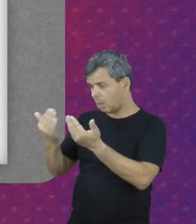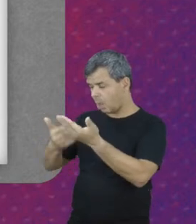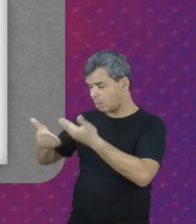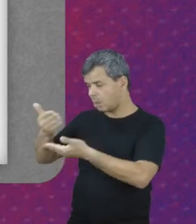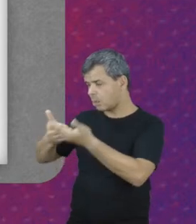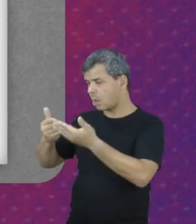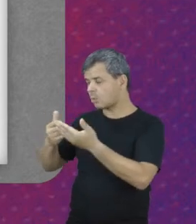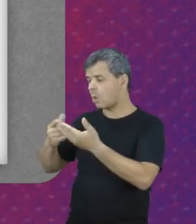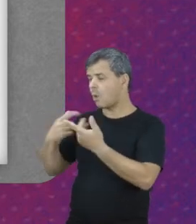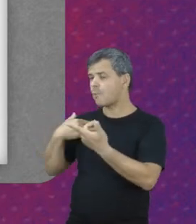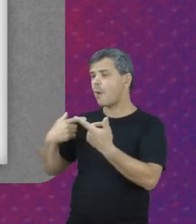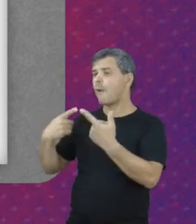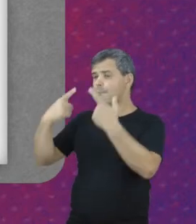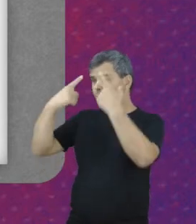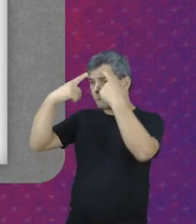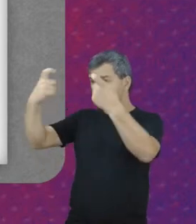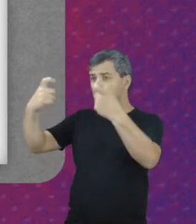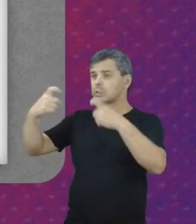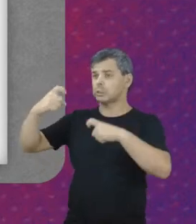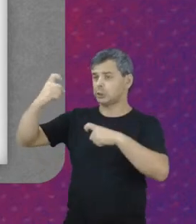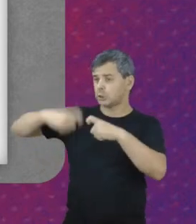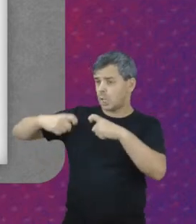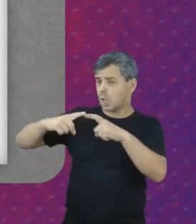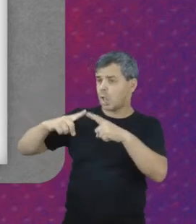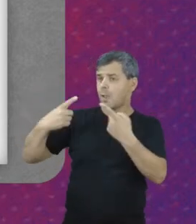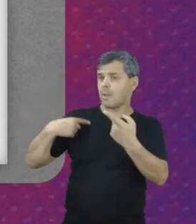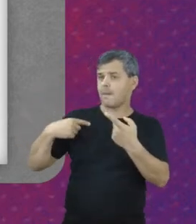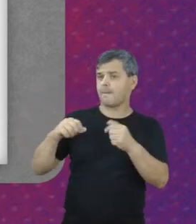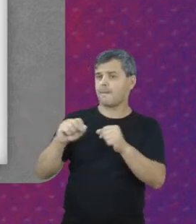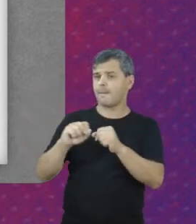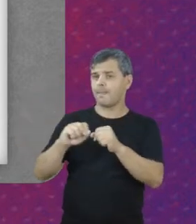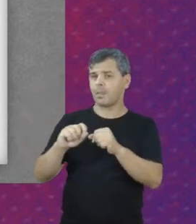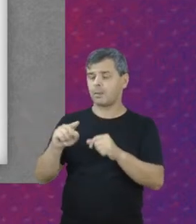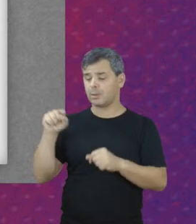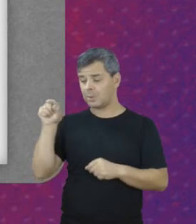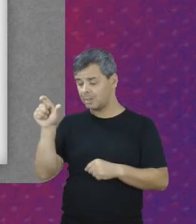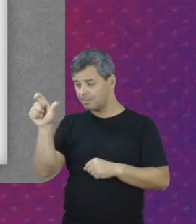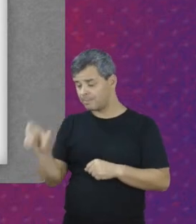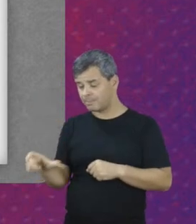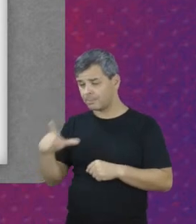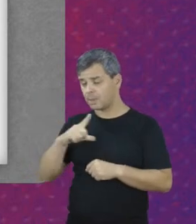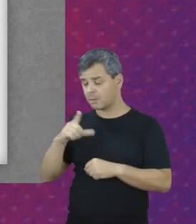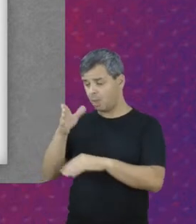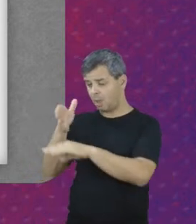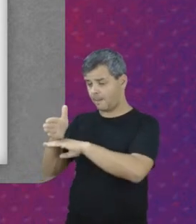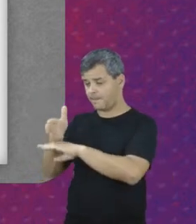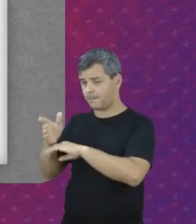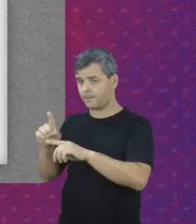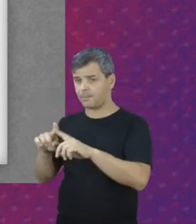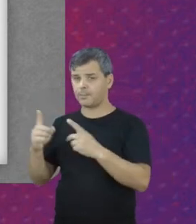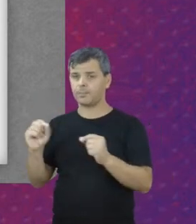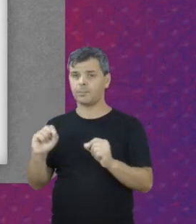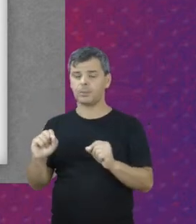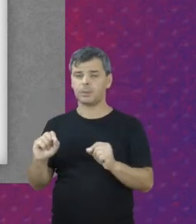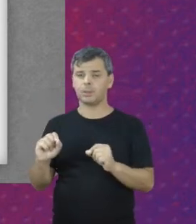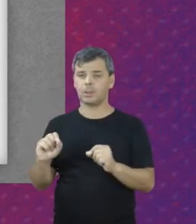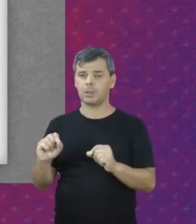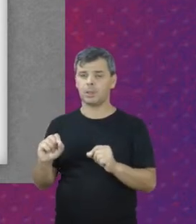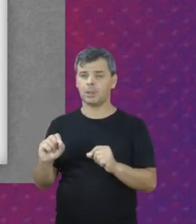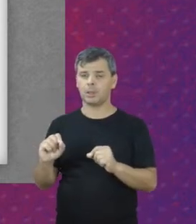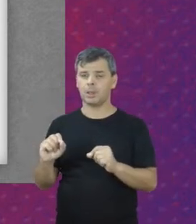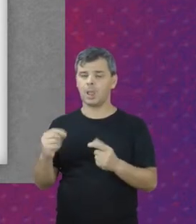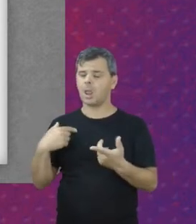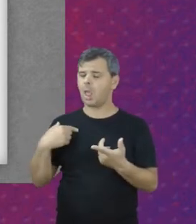de violência sexual, dar o coquetel antiprofilaxia, fazer com que essas pessoas tenham acesso, né,